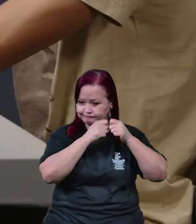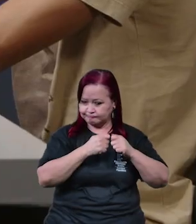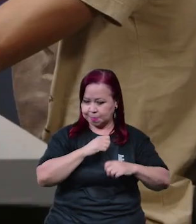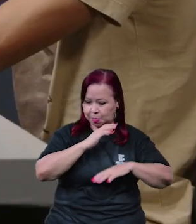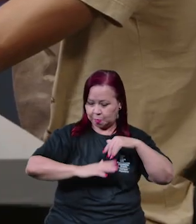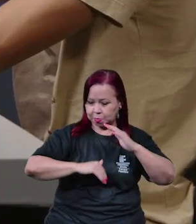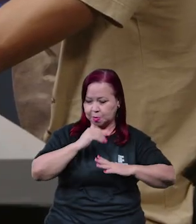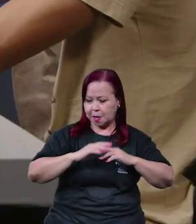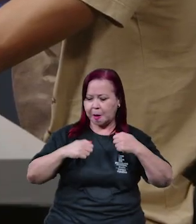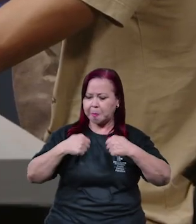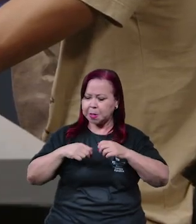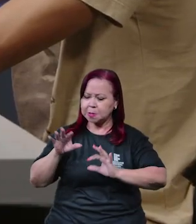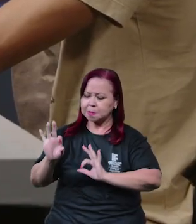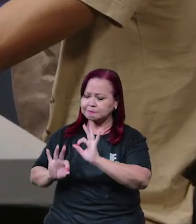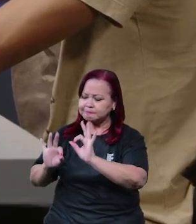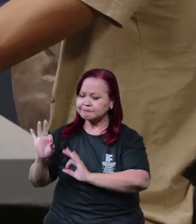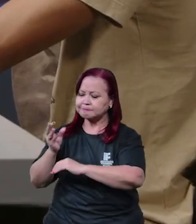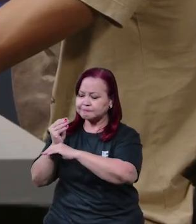Mas